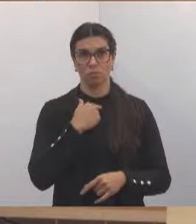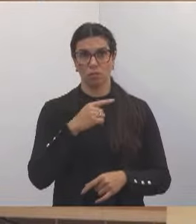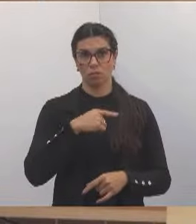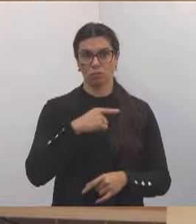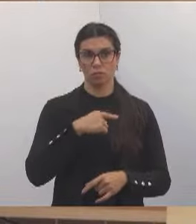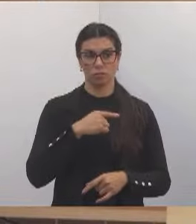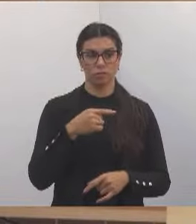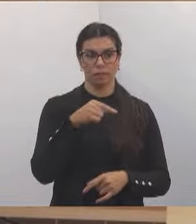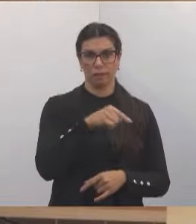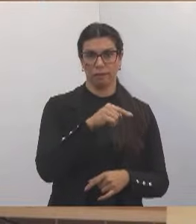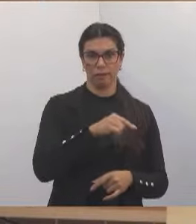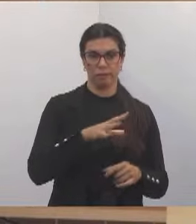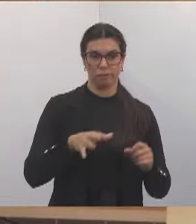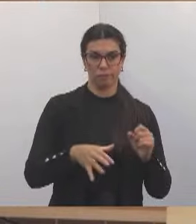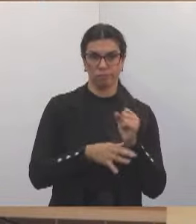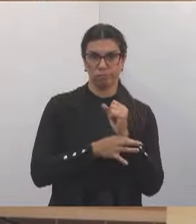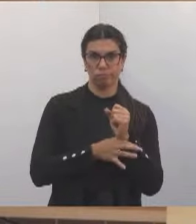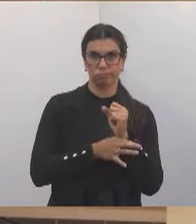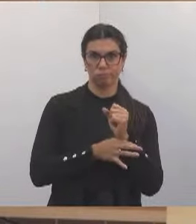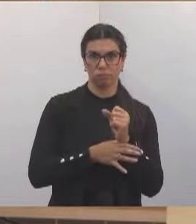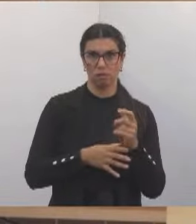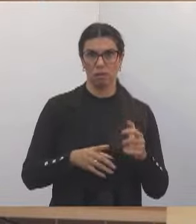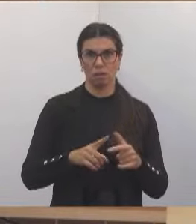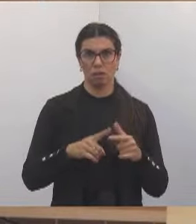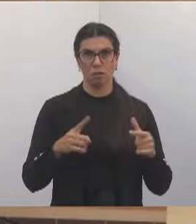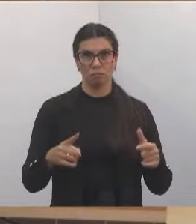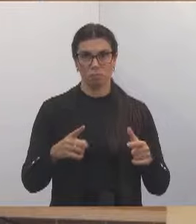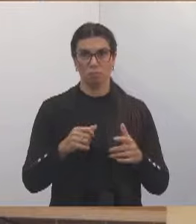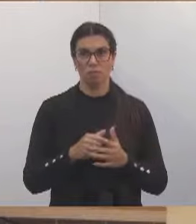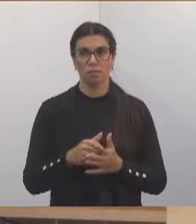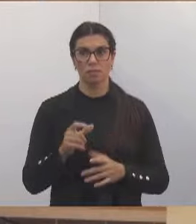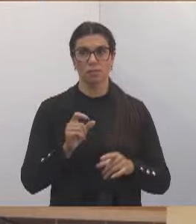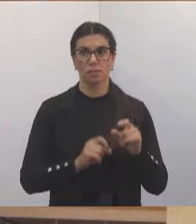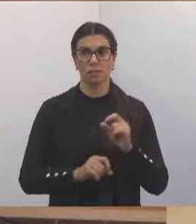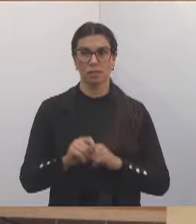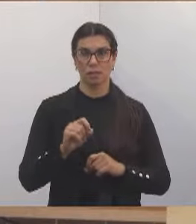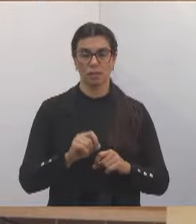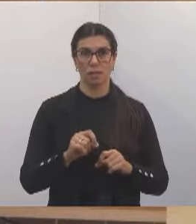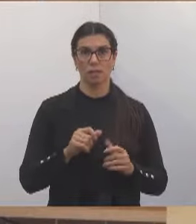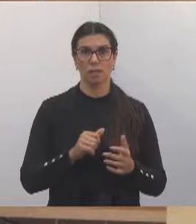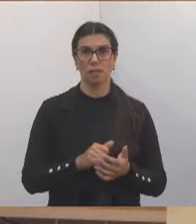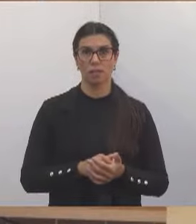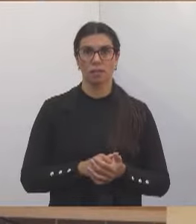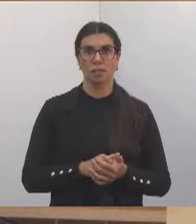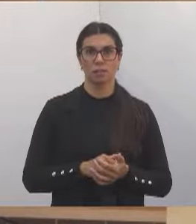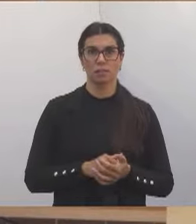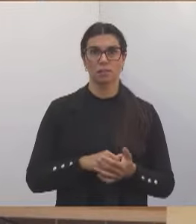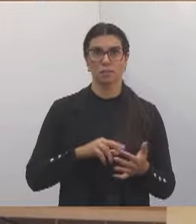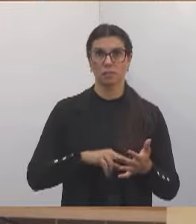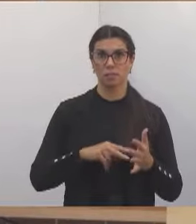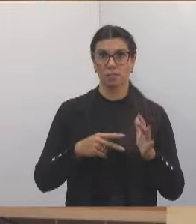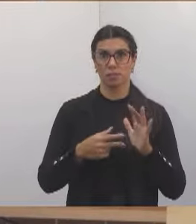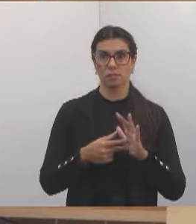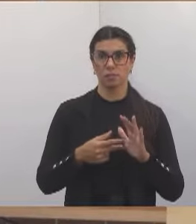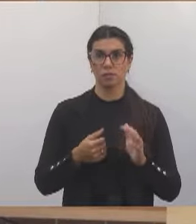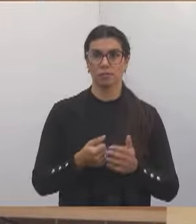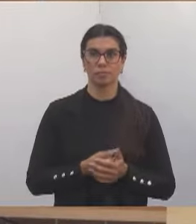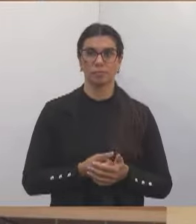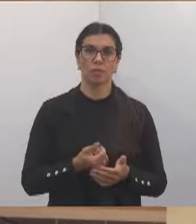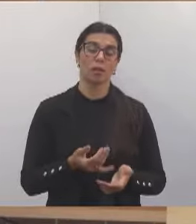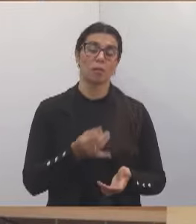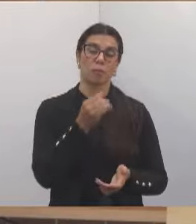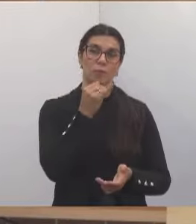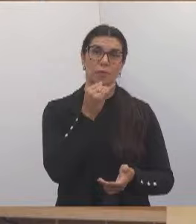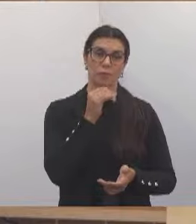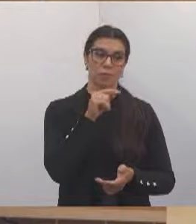de estimação. Sabe quem é o assessor de estimação? Você que está em casa? É aquele assessor que aceita